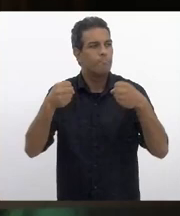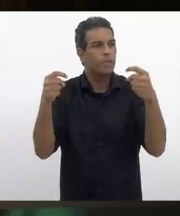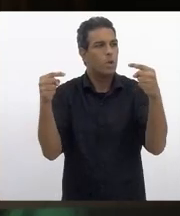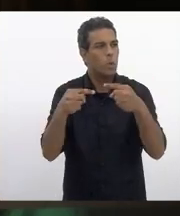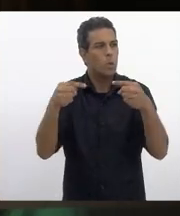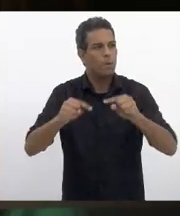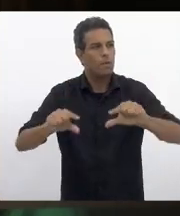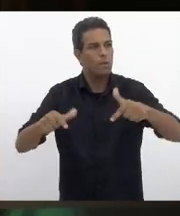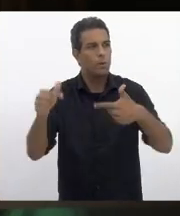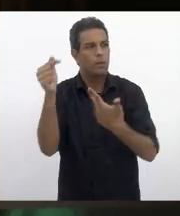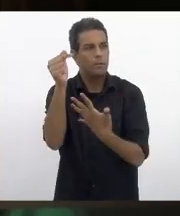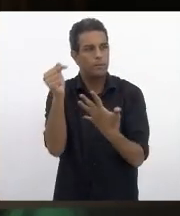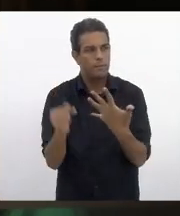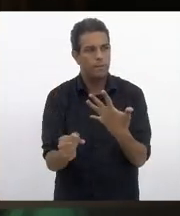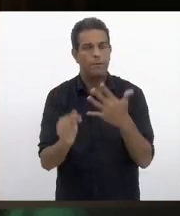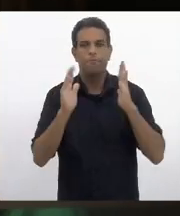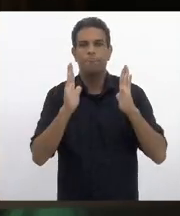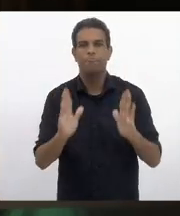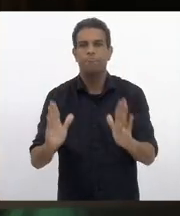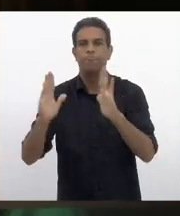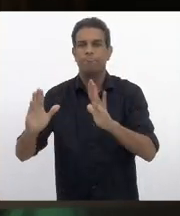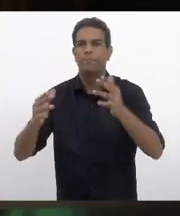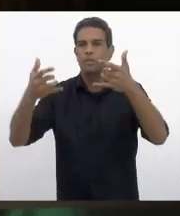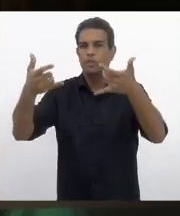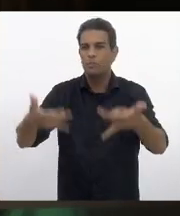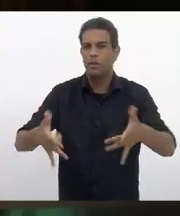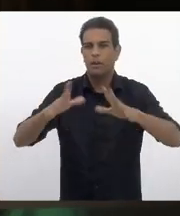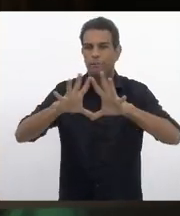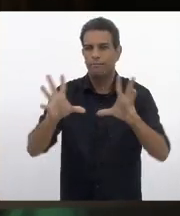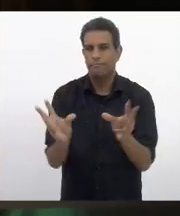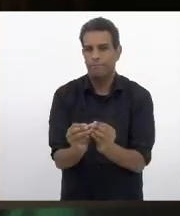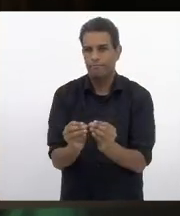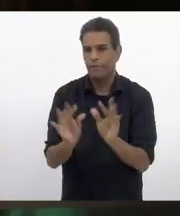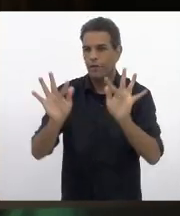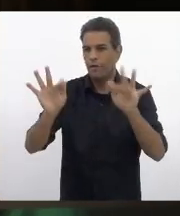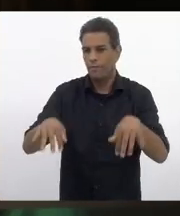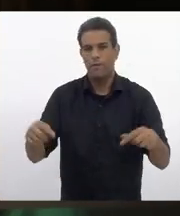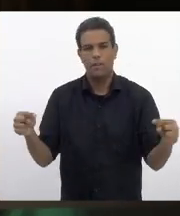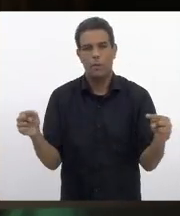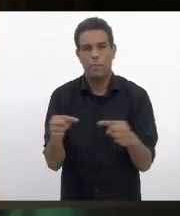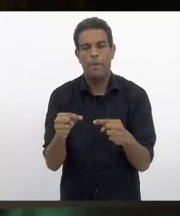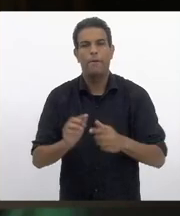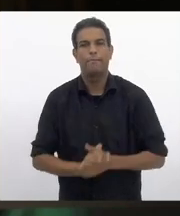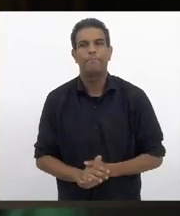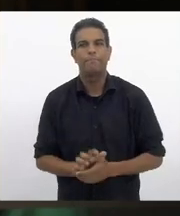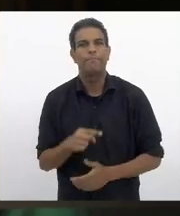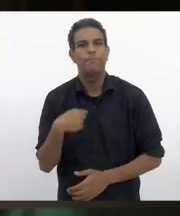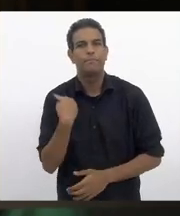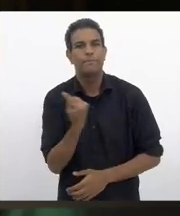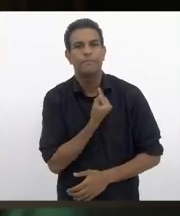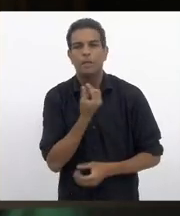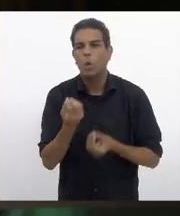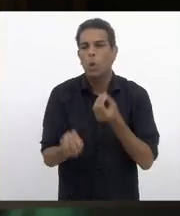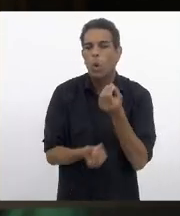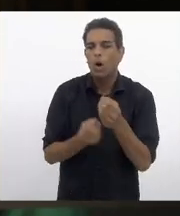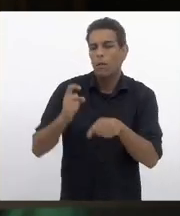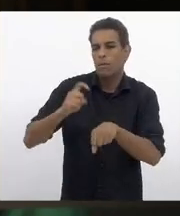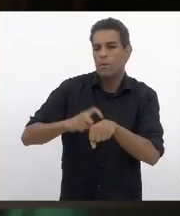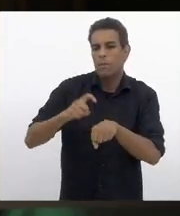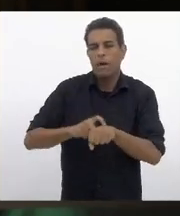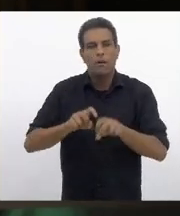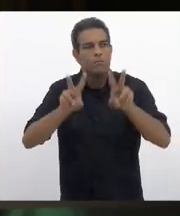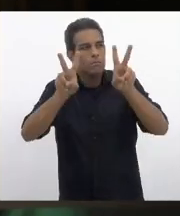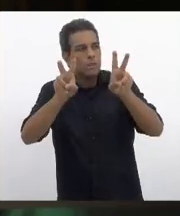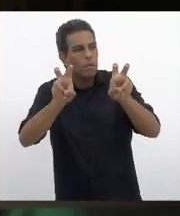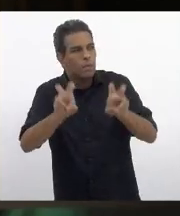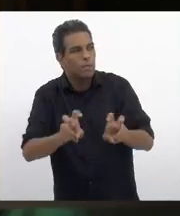na frente. E eu quero falar só, para encerrar minha fala aqui, mais uma vez eu vou bater nessa tecla, né,